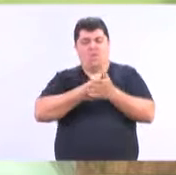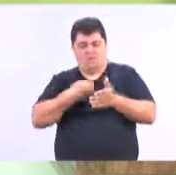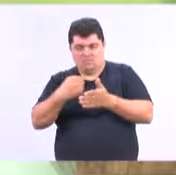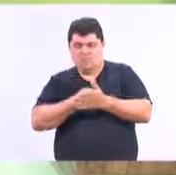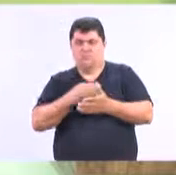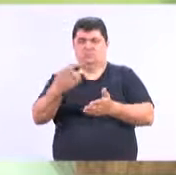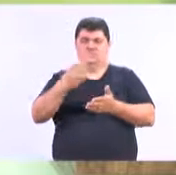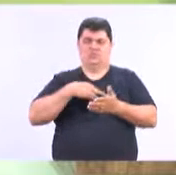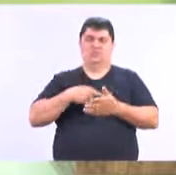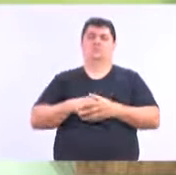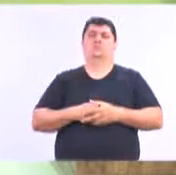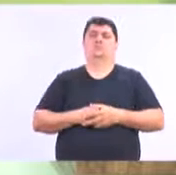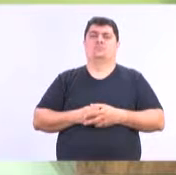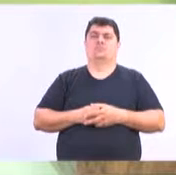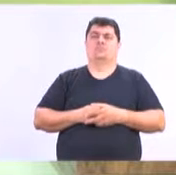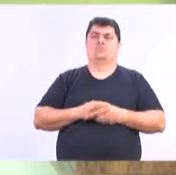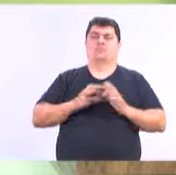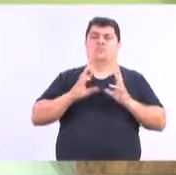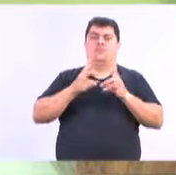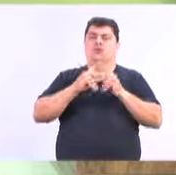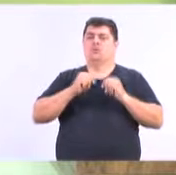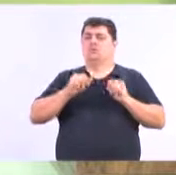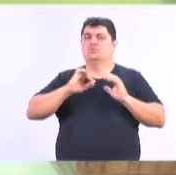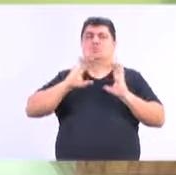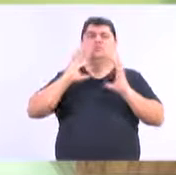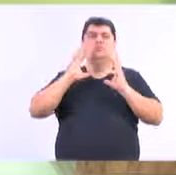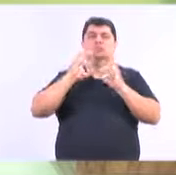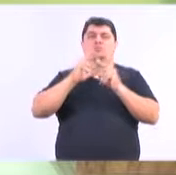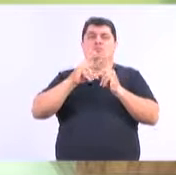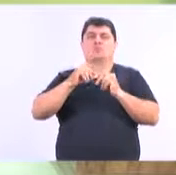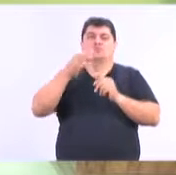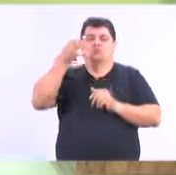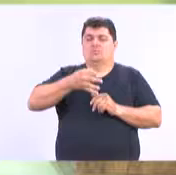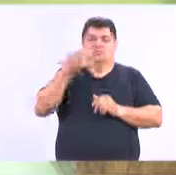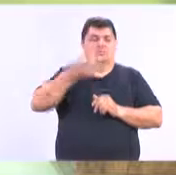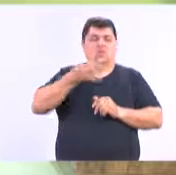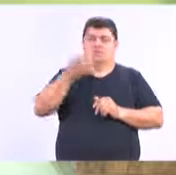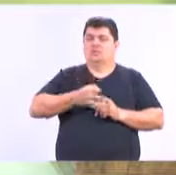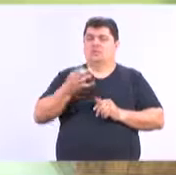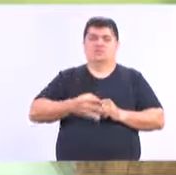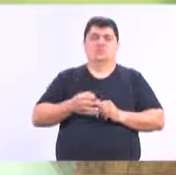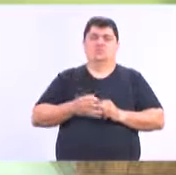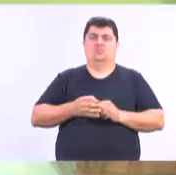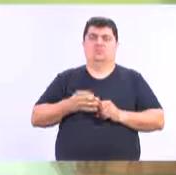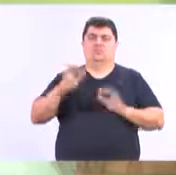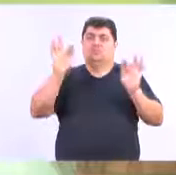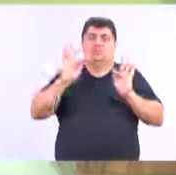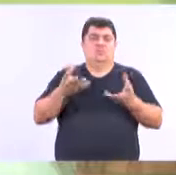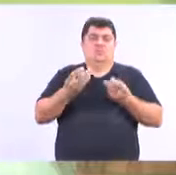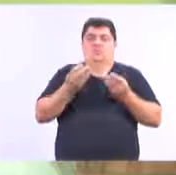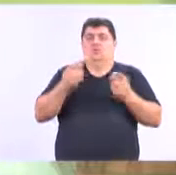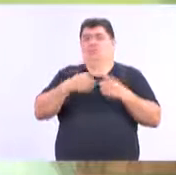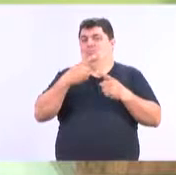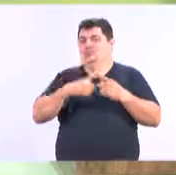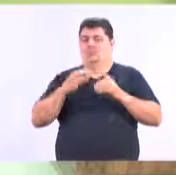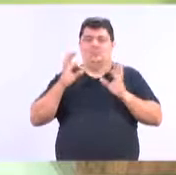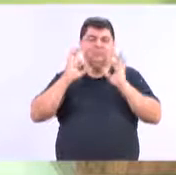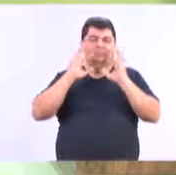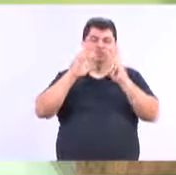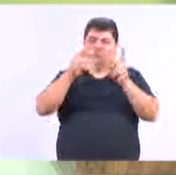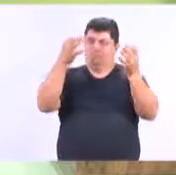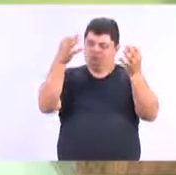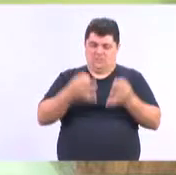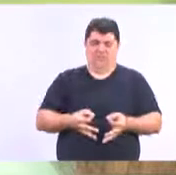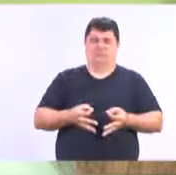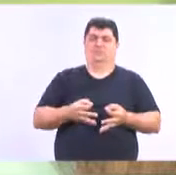dúvidas. Todos aqui, a maioria, na verdade, eles acertaram as questões. Eu estou muito feliz com isso, né? Então, a gente